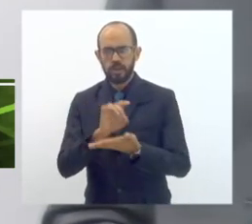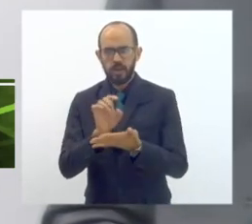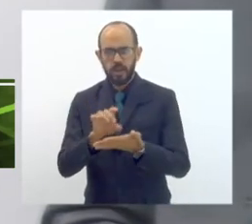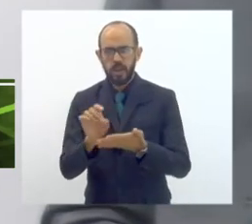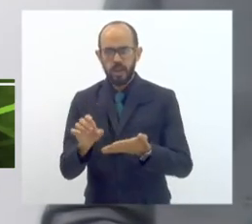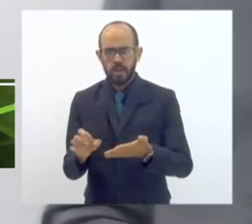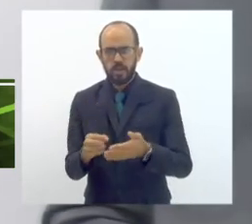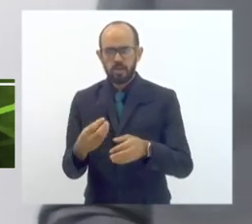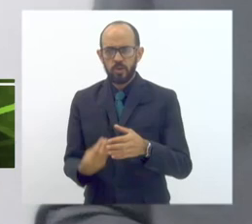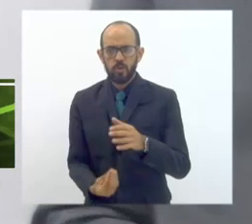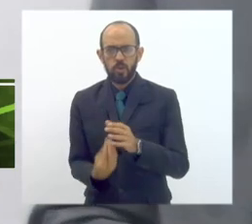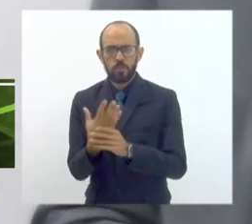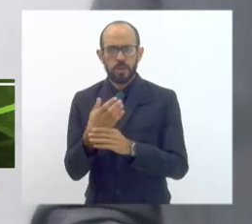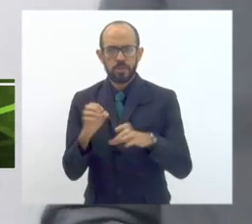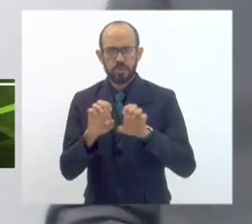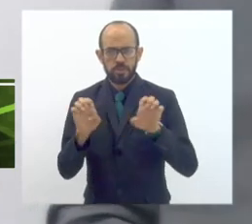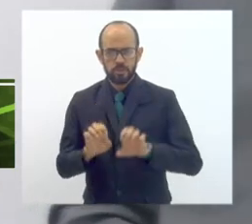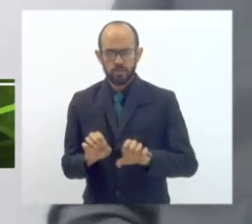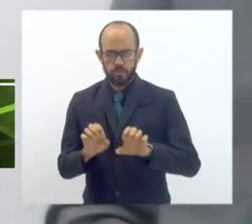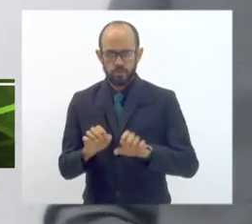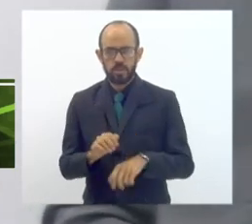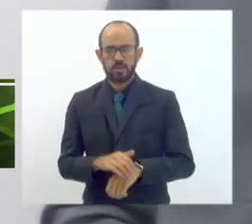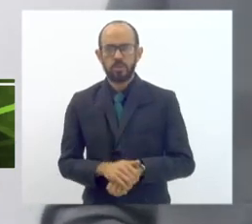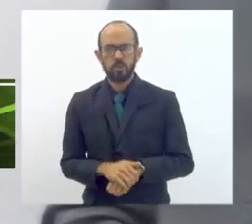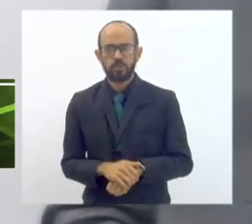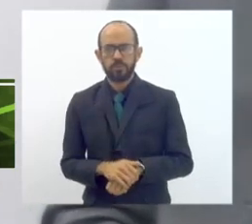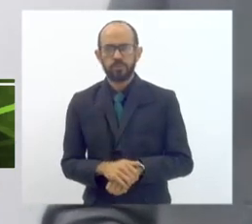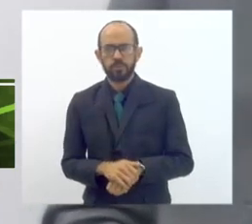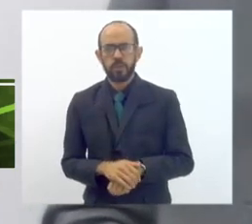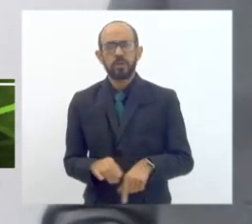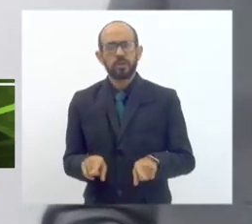começo de estruturação dos consórcios. Então, eu quero deixar